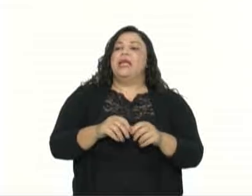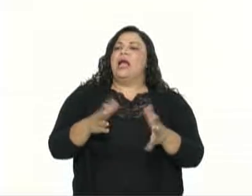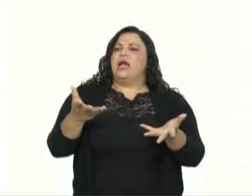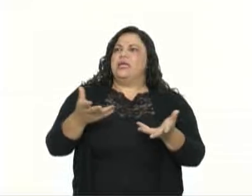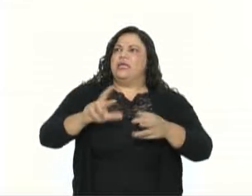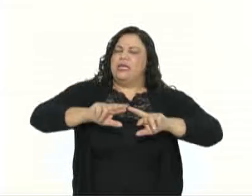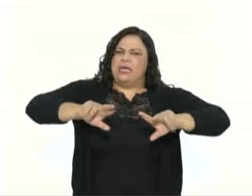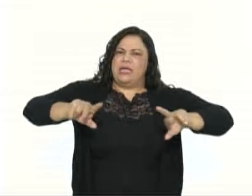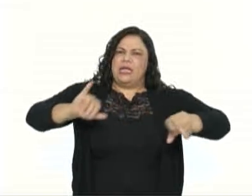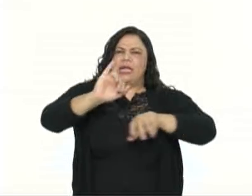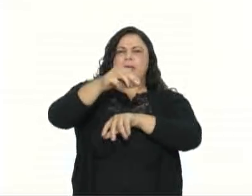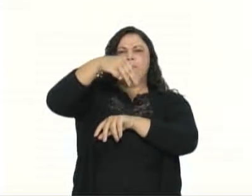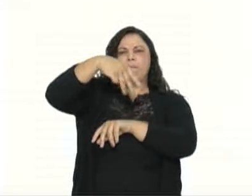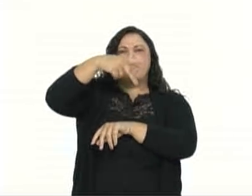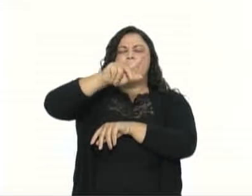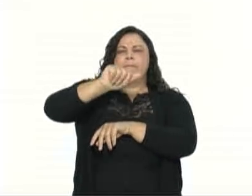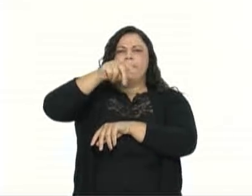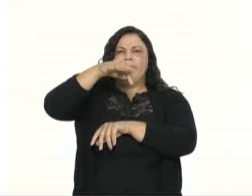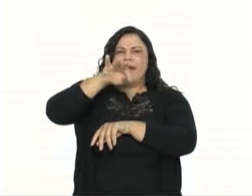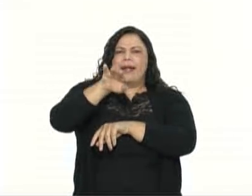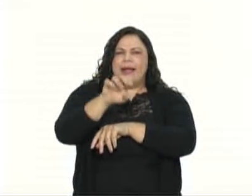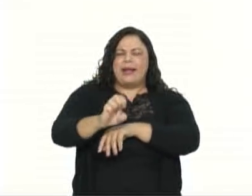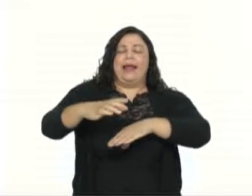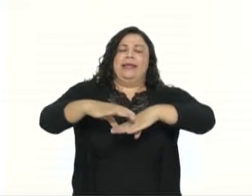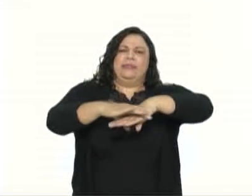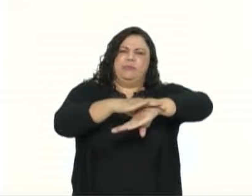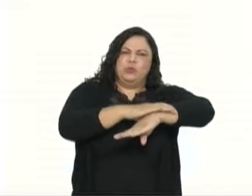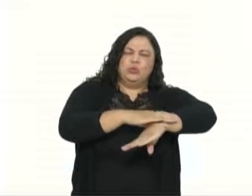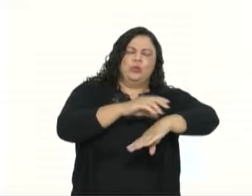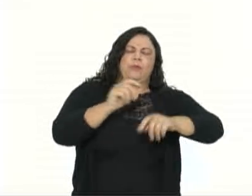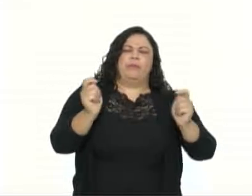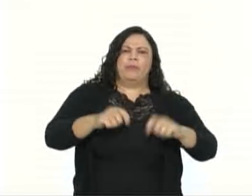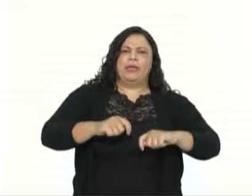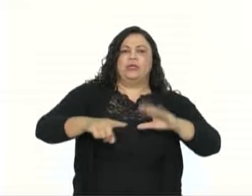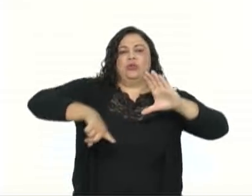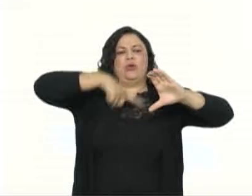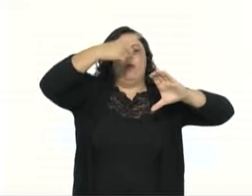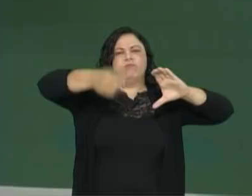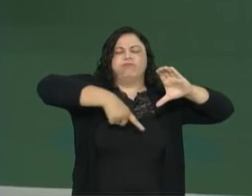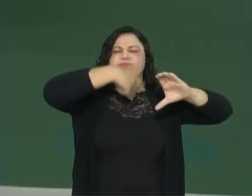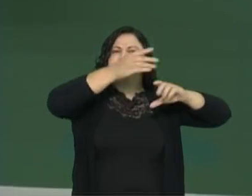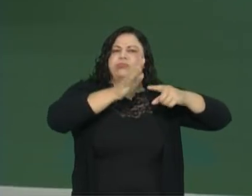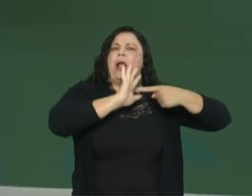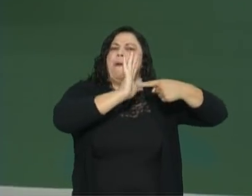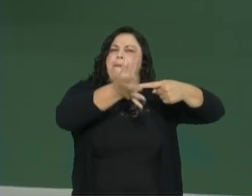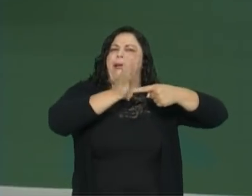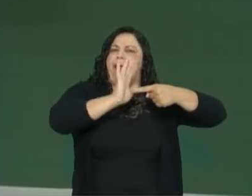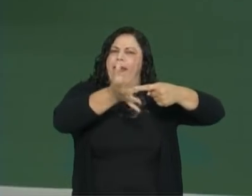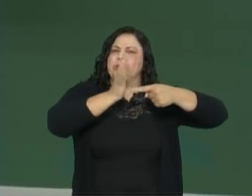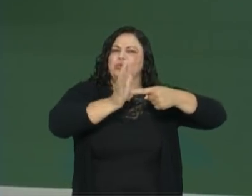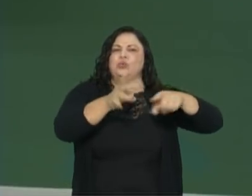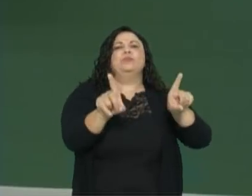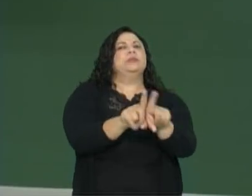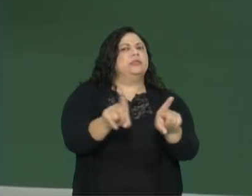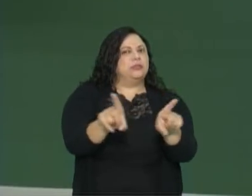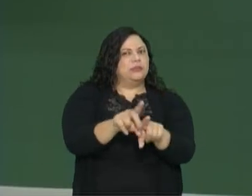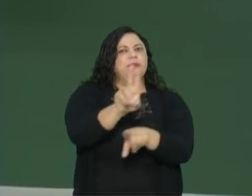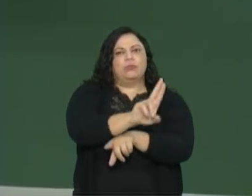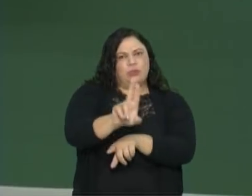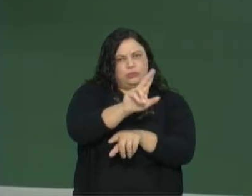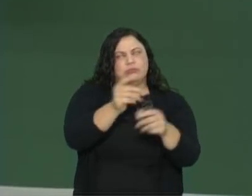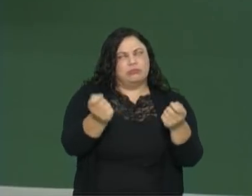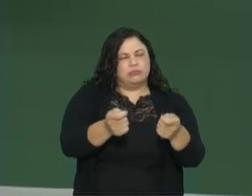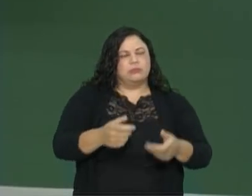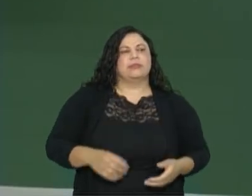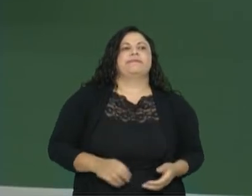turbinas aeronáuticas. Na mineração, as principais fontes de nióbio são jazidas de pirocloro e tantalita